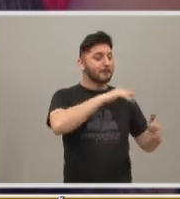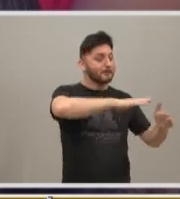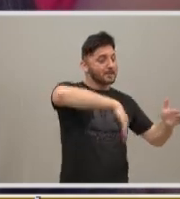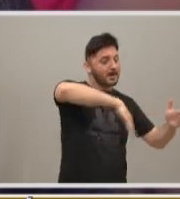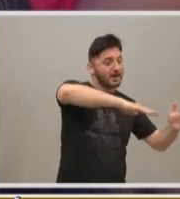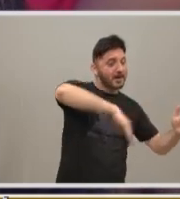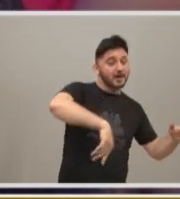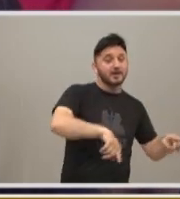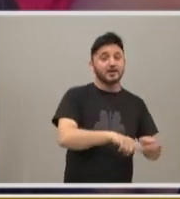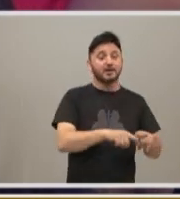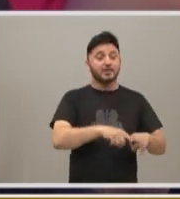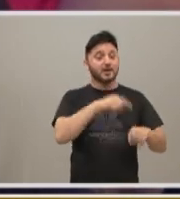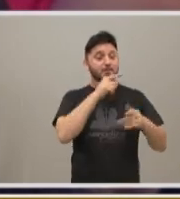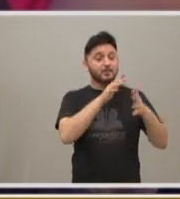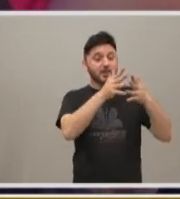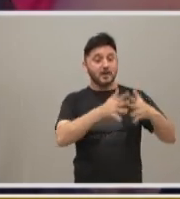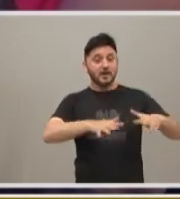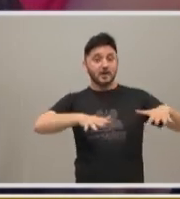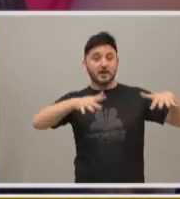naquele mar,